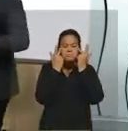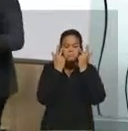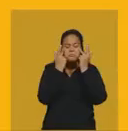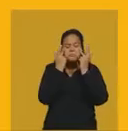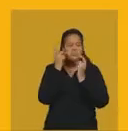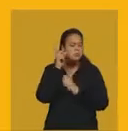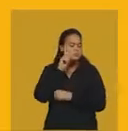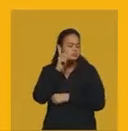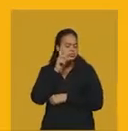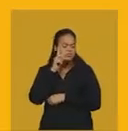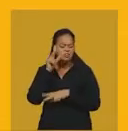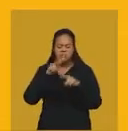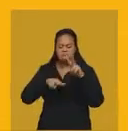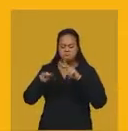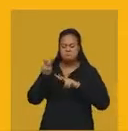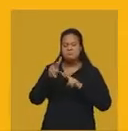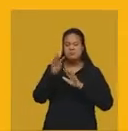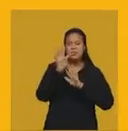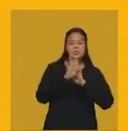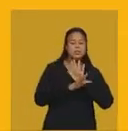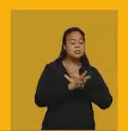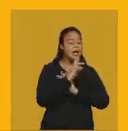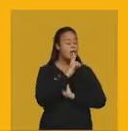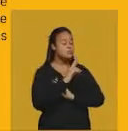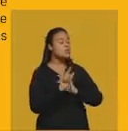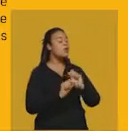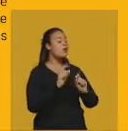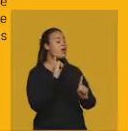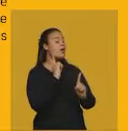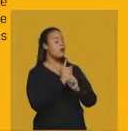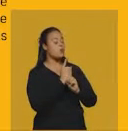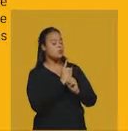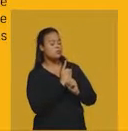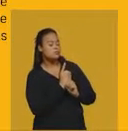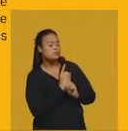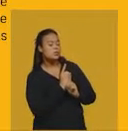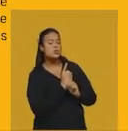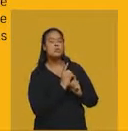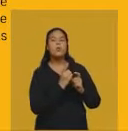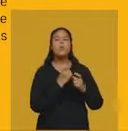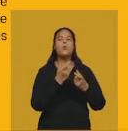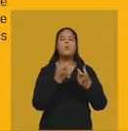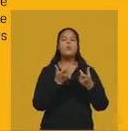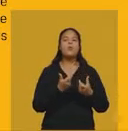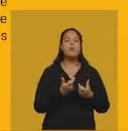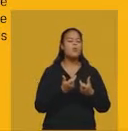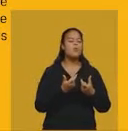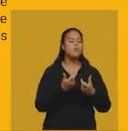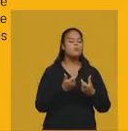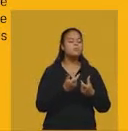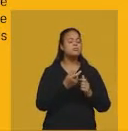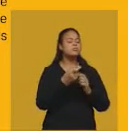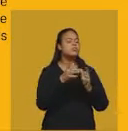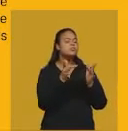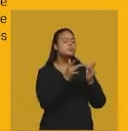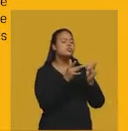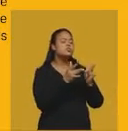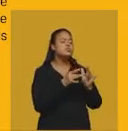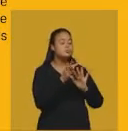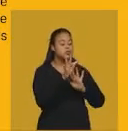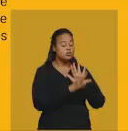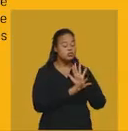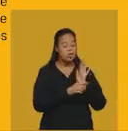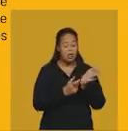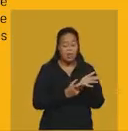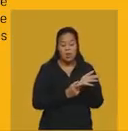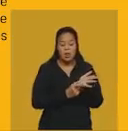E aí, a resposta ideal é: encontramos comumente este tipo de texto em aplicativos de